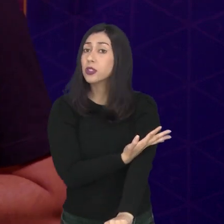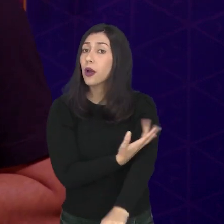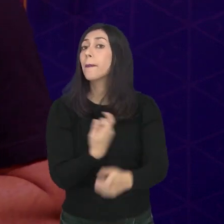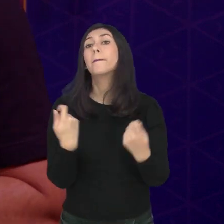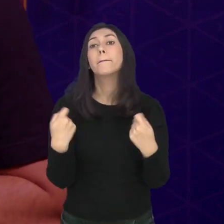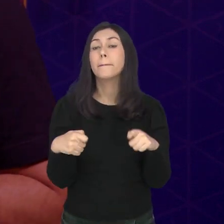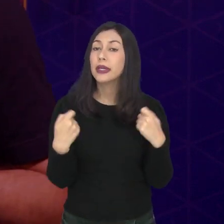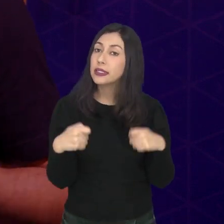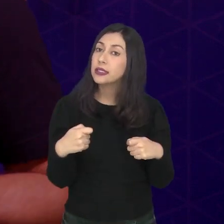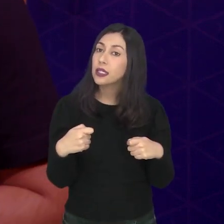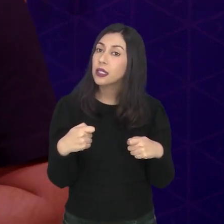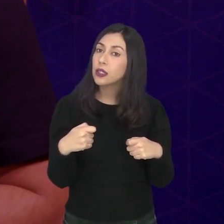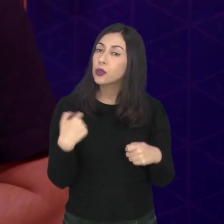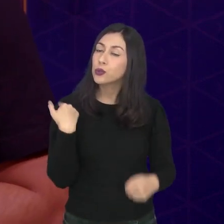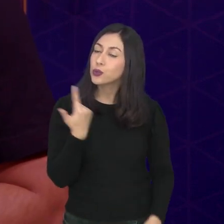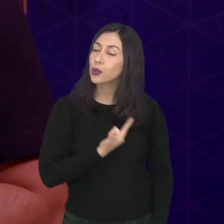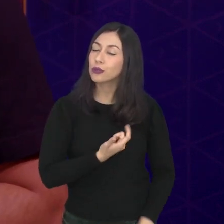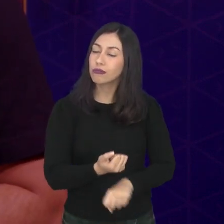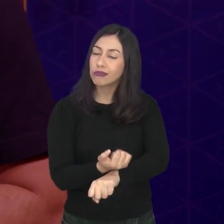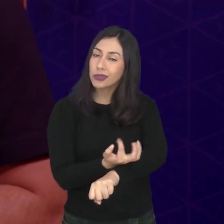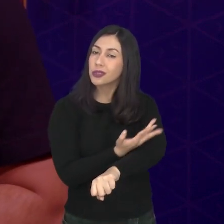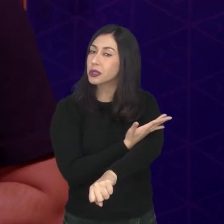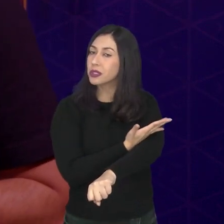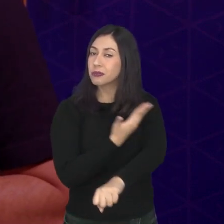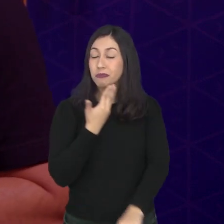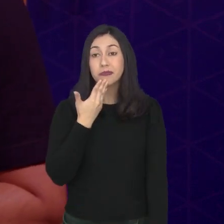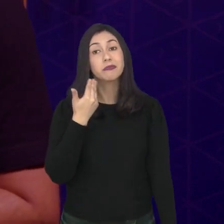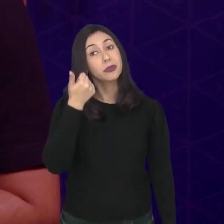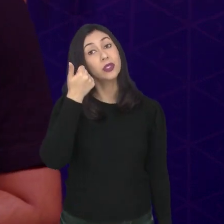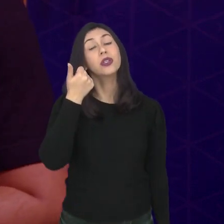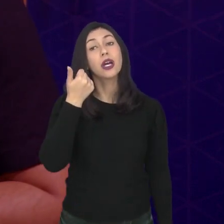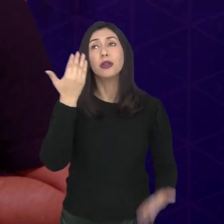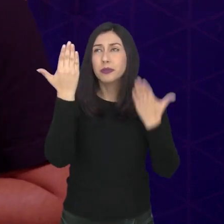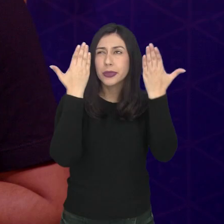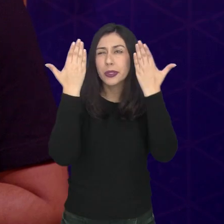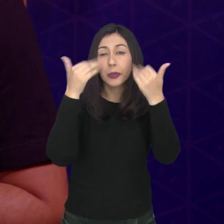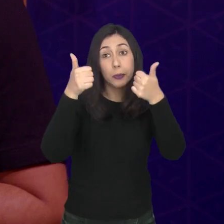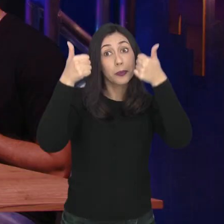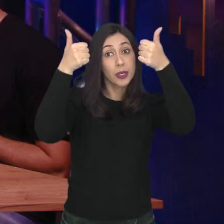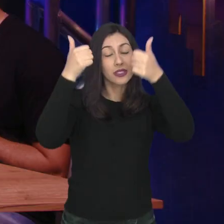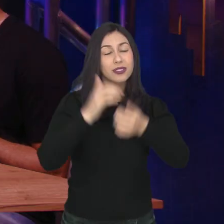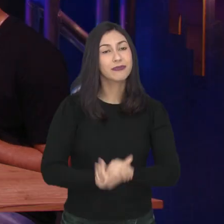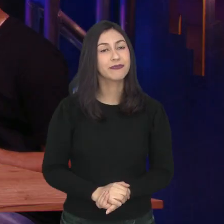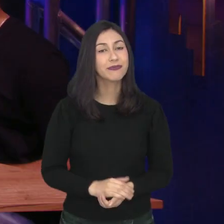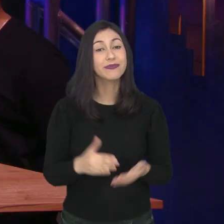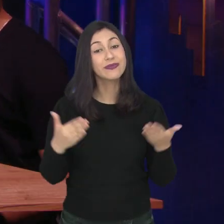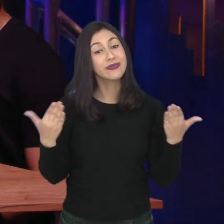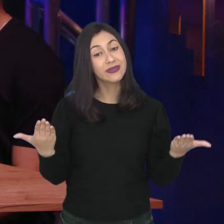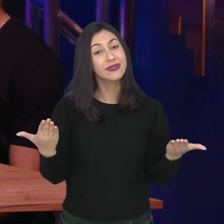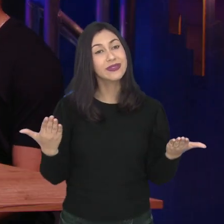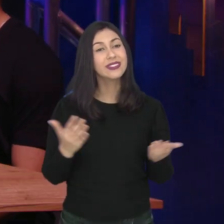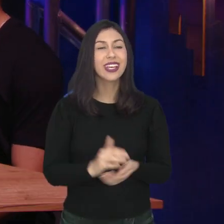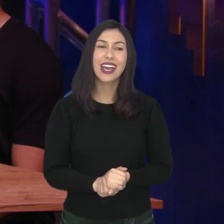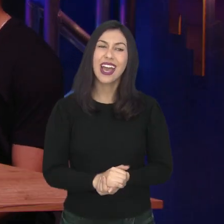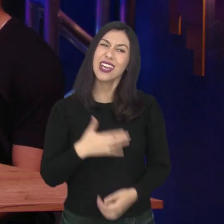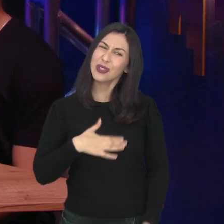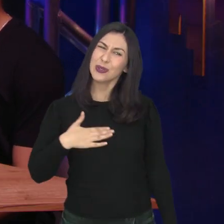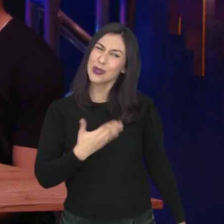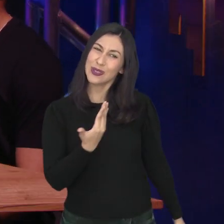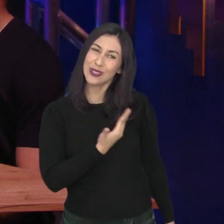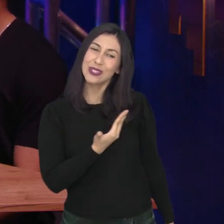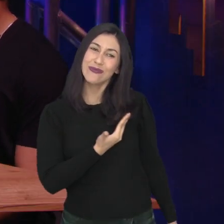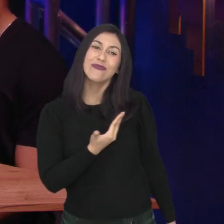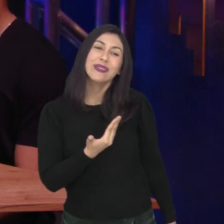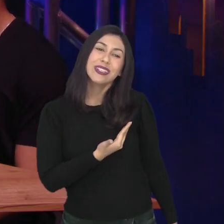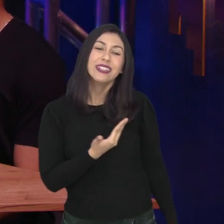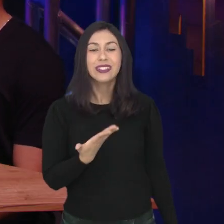gente tem que trabalhar com o nosso emocional, né? Para melhorar o nosso emocional, o nosso psicológico. É isso, gente. É tão legal ser amigo das pessoas,